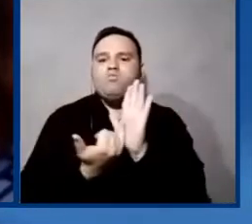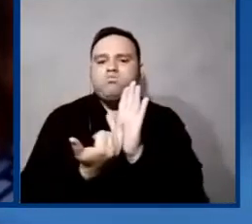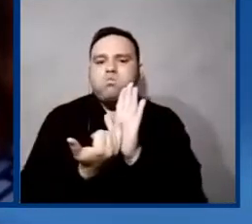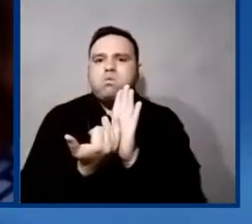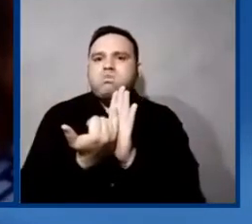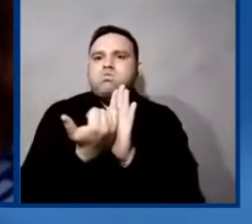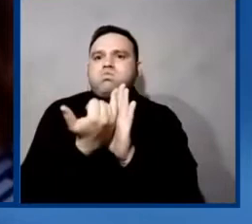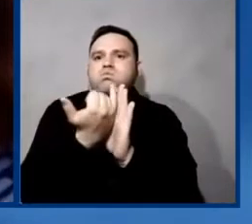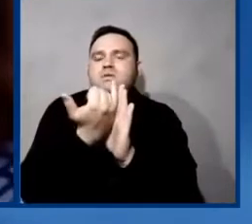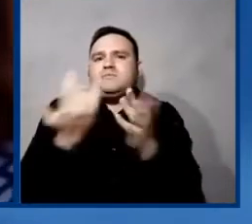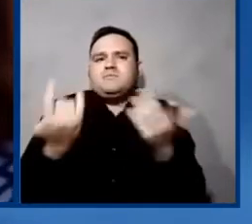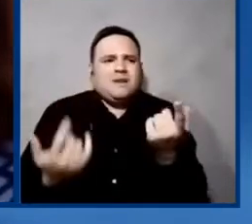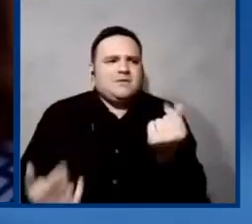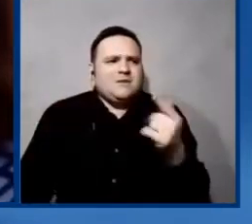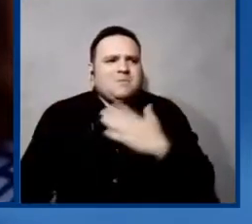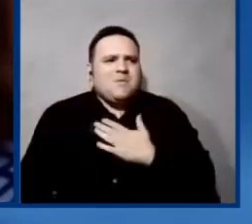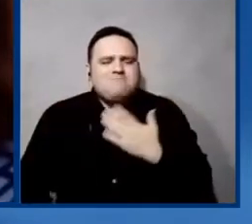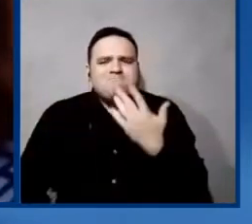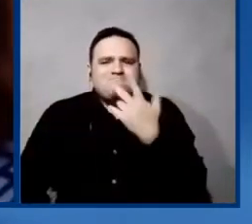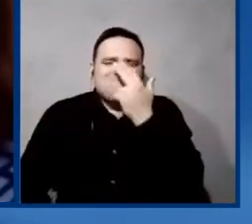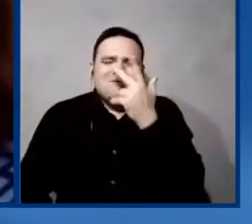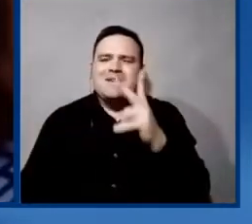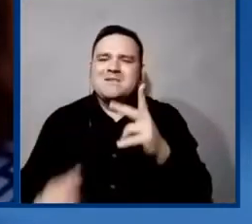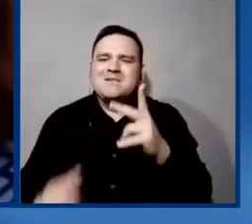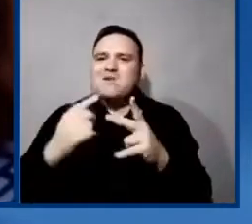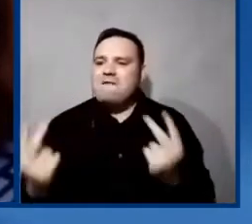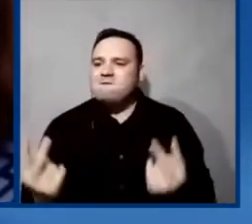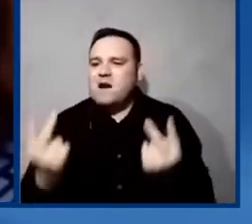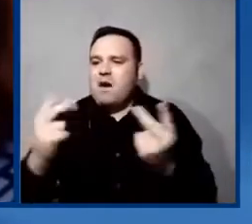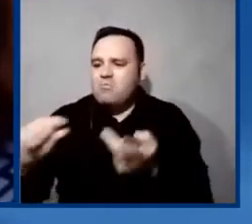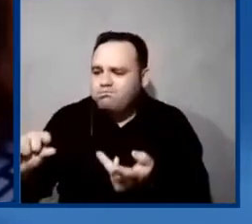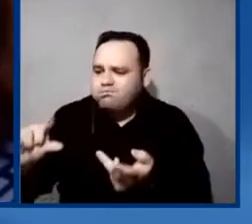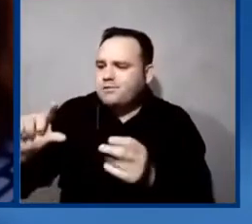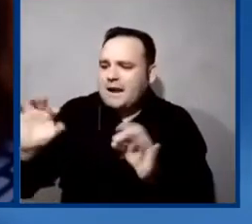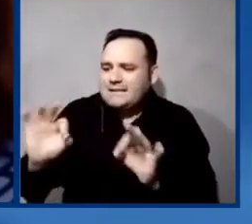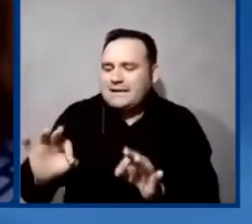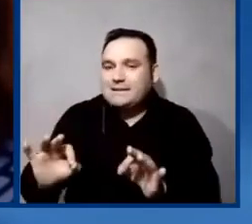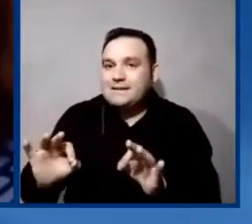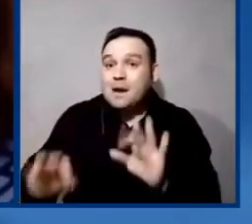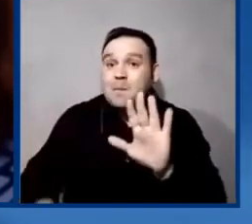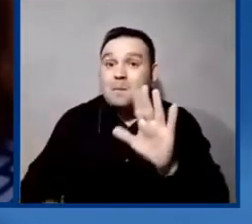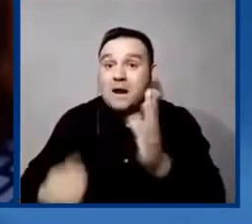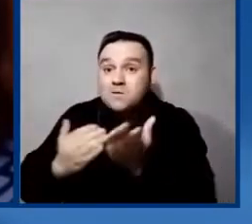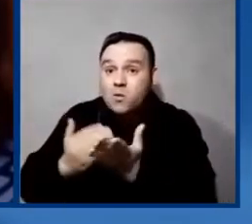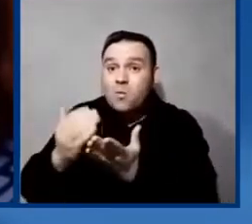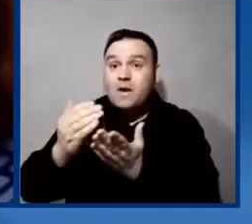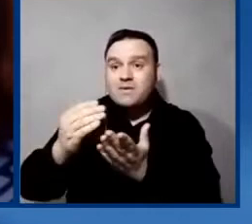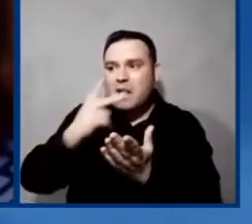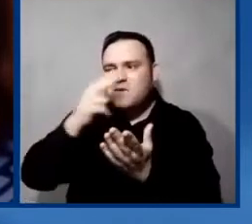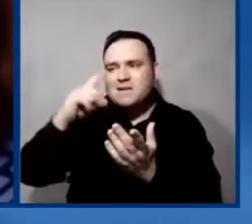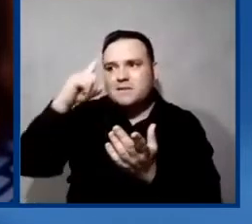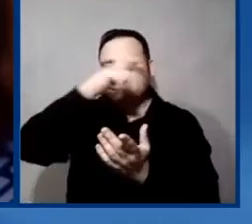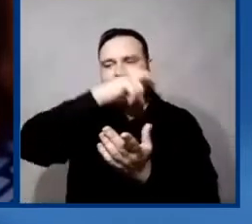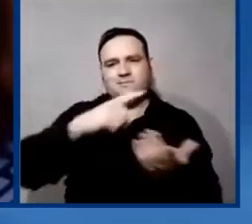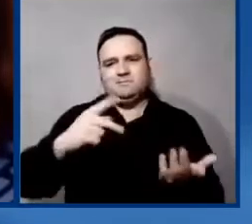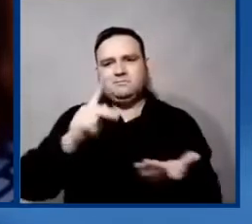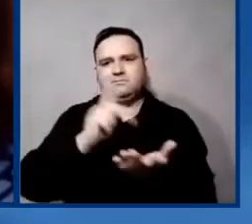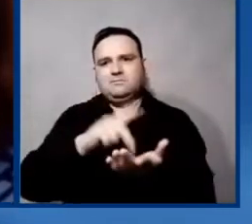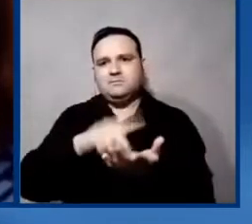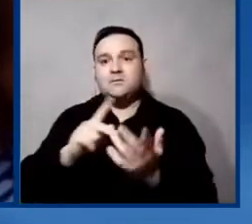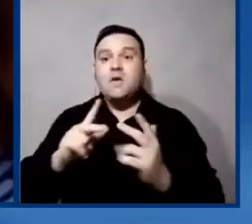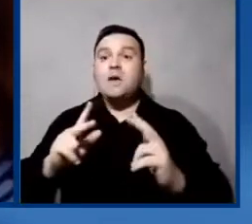10. Falou, pô, meu dinheiro não tá valorizando, não tá crescendo. Só que no começo é assim mesmo. Por isso que eu digo